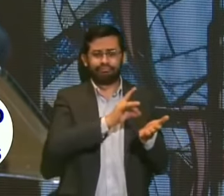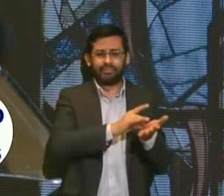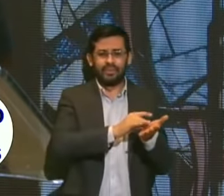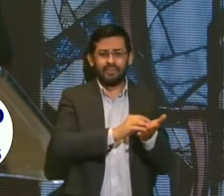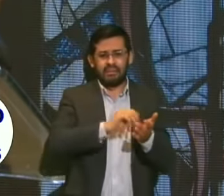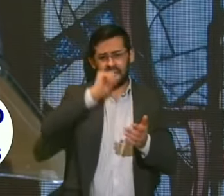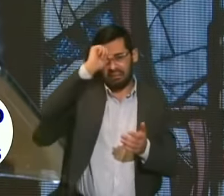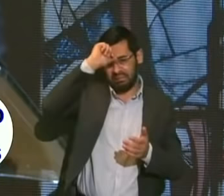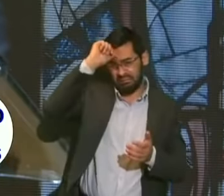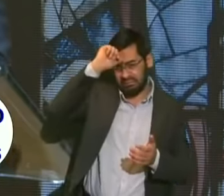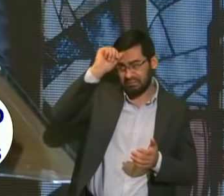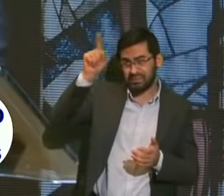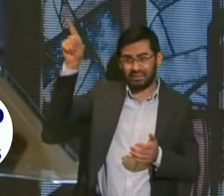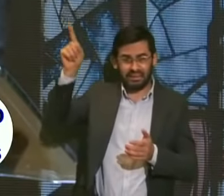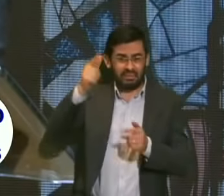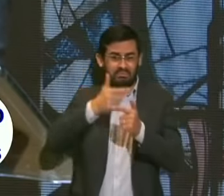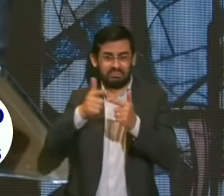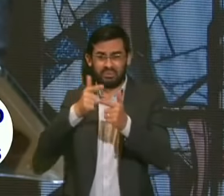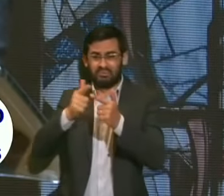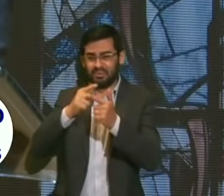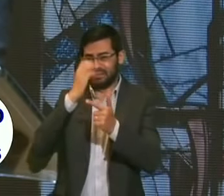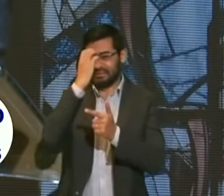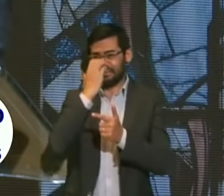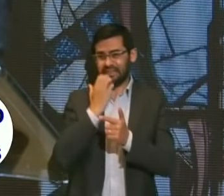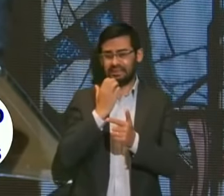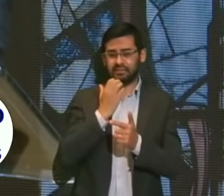a Índia em desespero, a gente vê